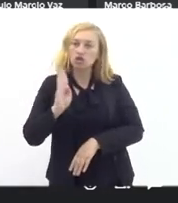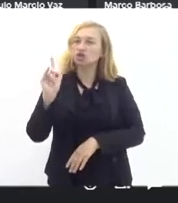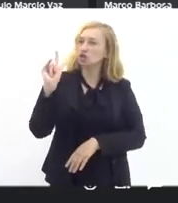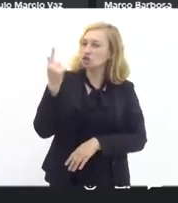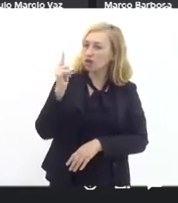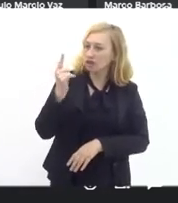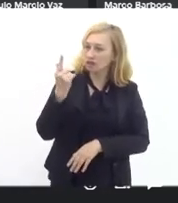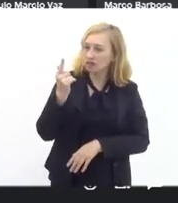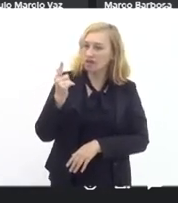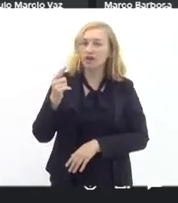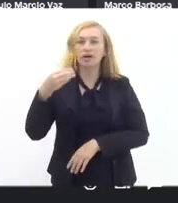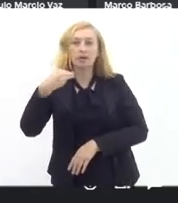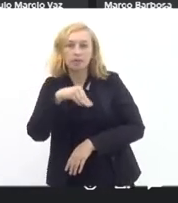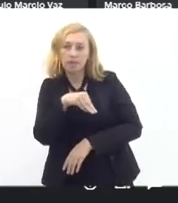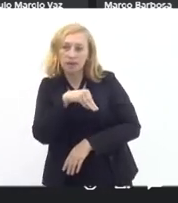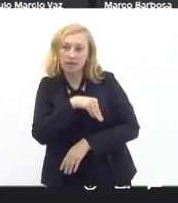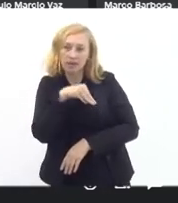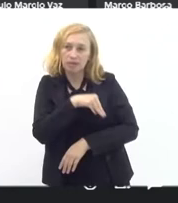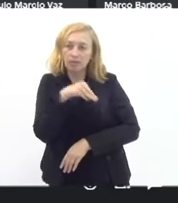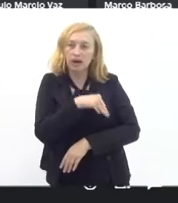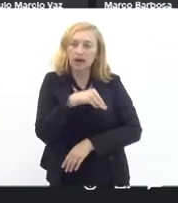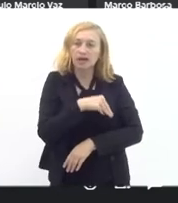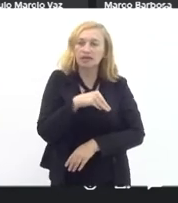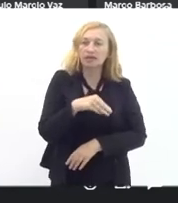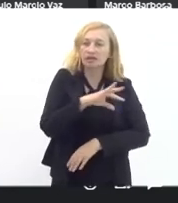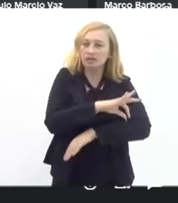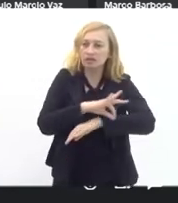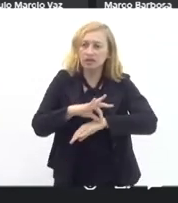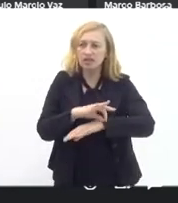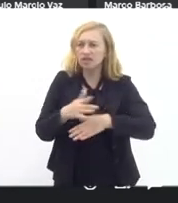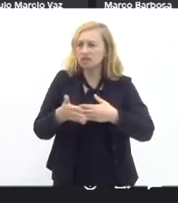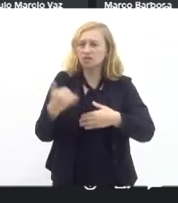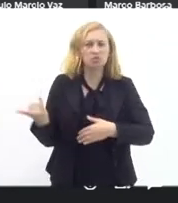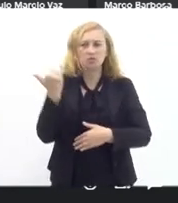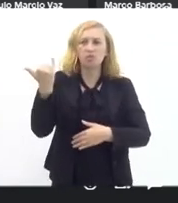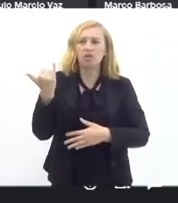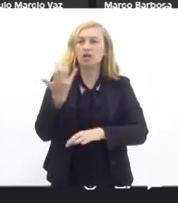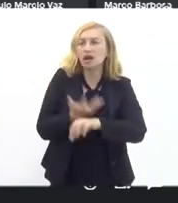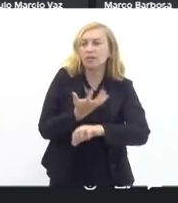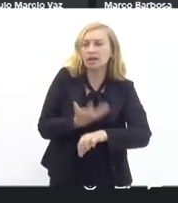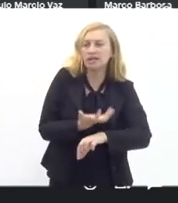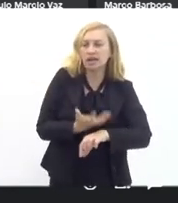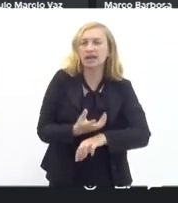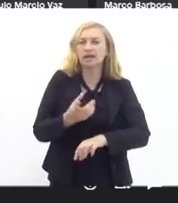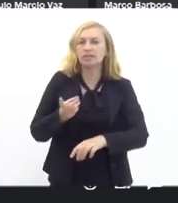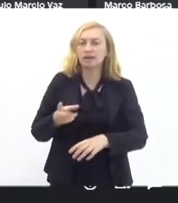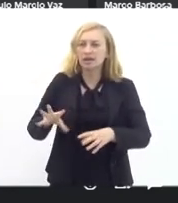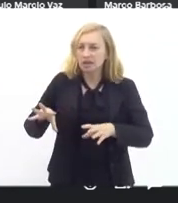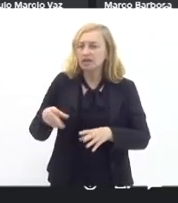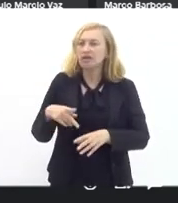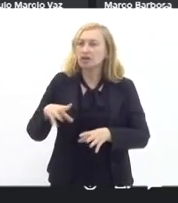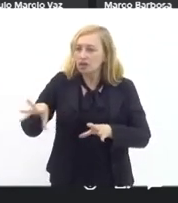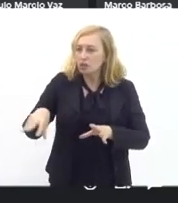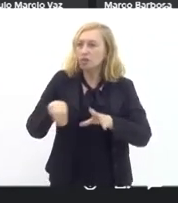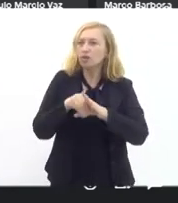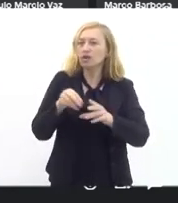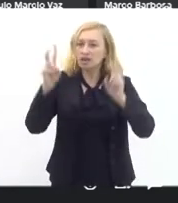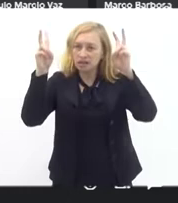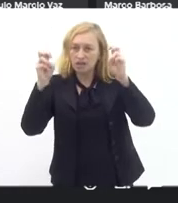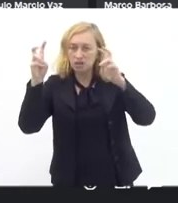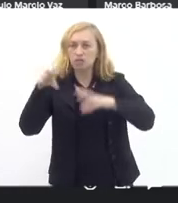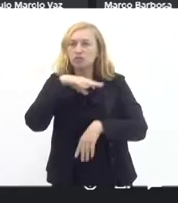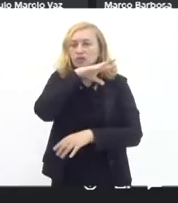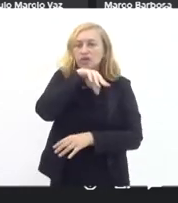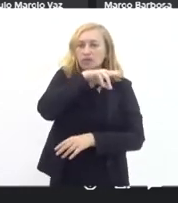física, na química, não importa. Acho que a comunidade escolar deveria ser melhor envolvida nisso, seja no município, seja via governo do